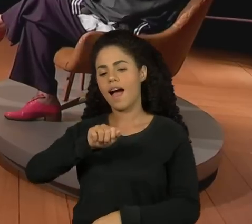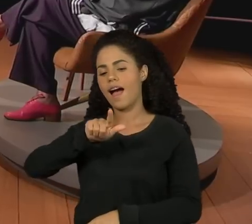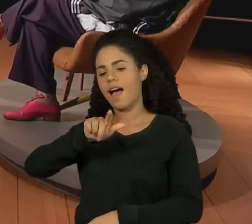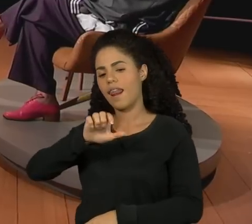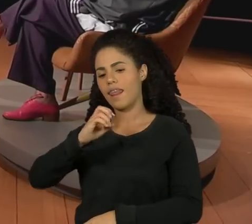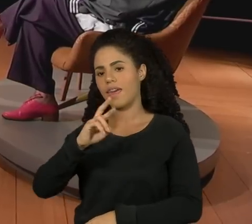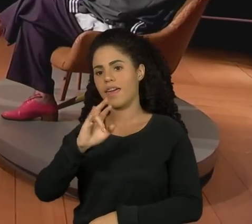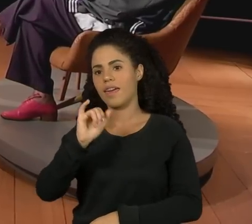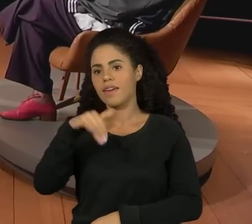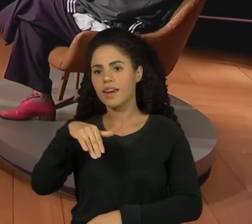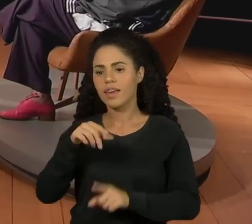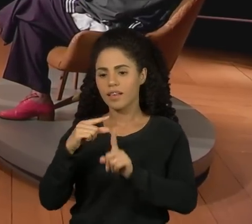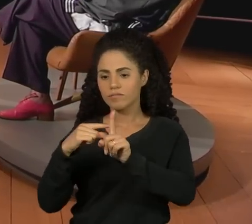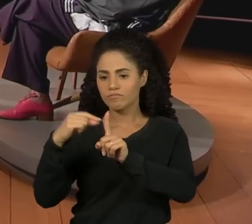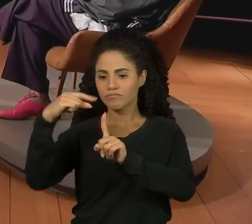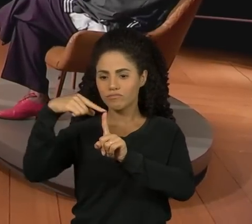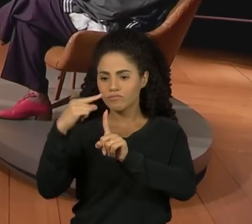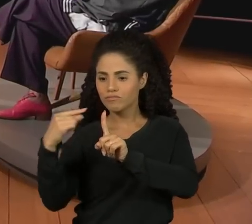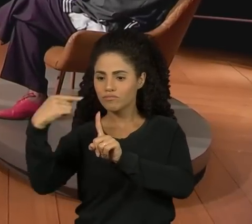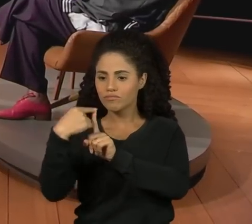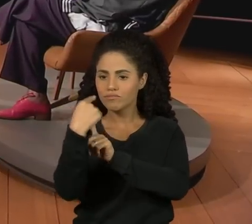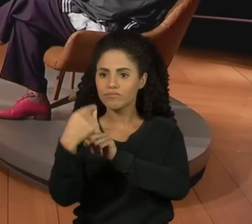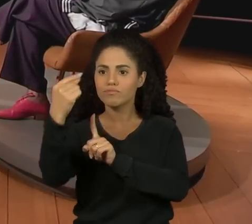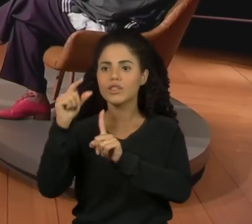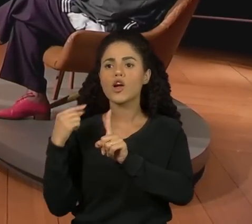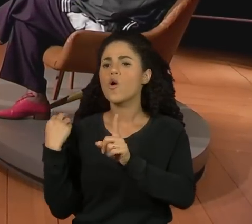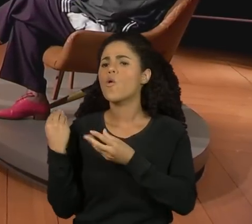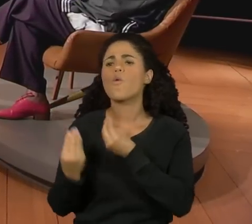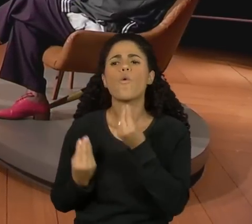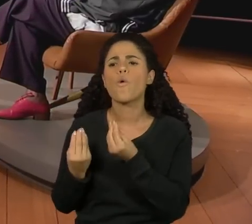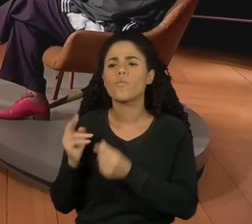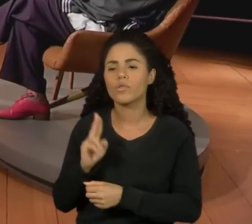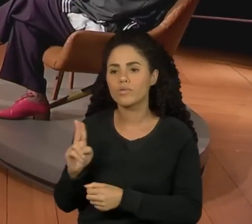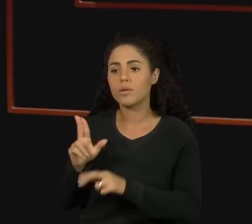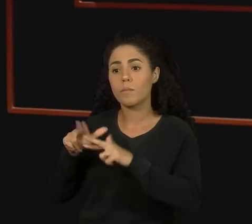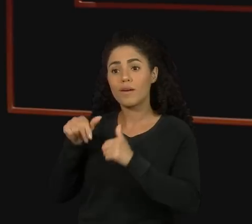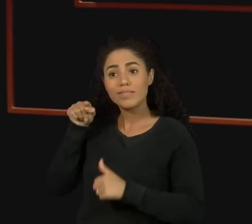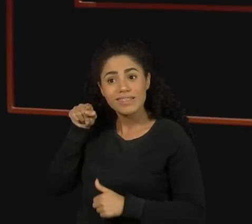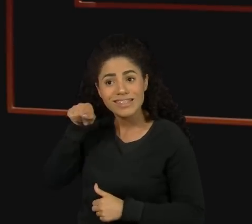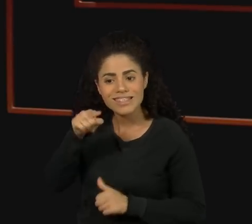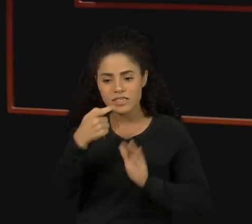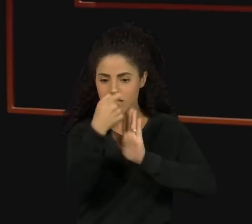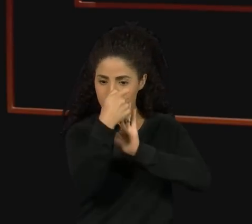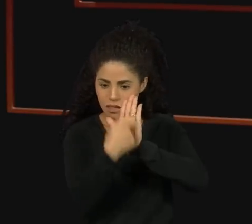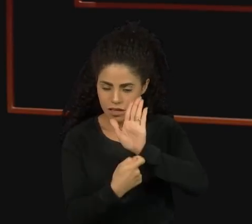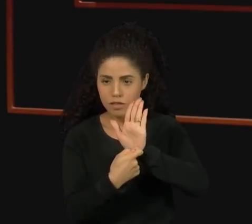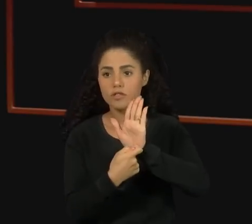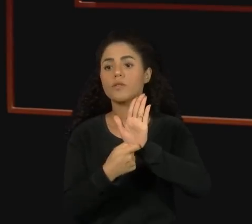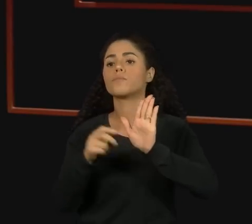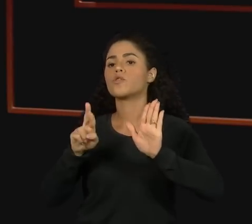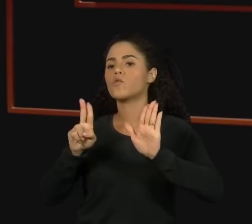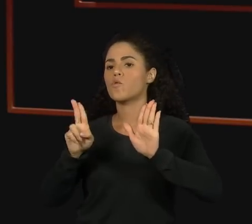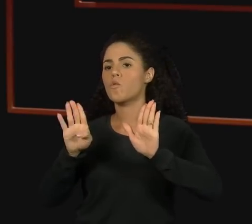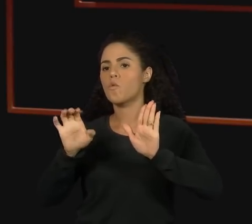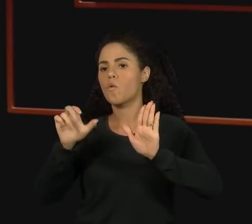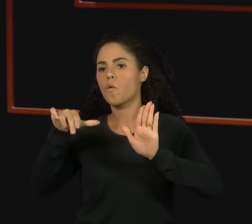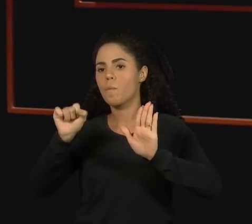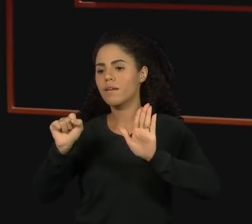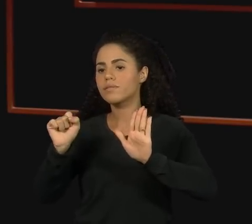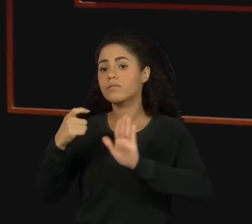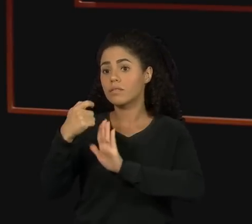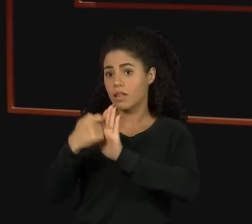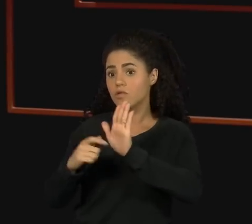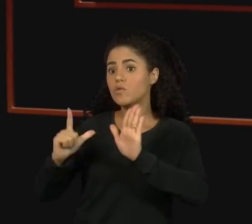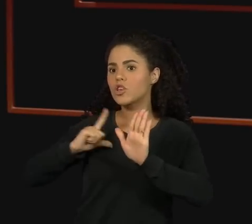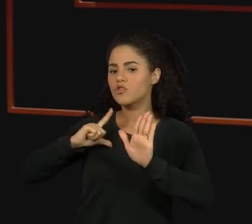né? Que o alecrim, ele entra na minha vida por causa do texto que o Rubens Correia fez, o Artaud, que o